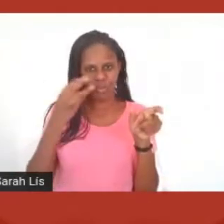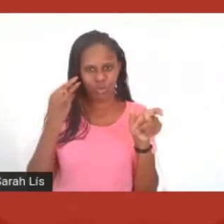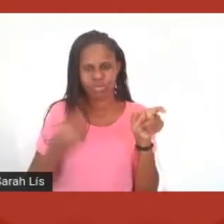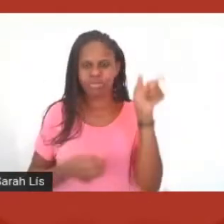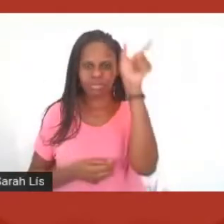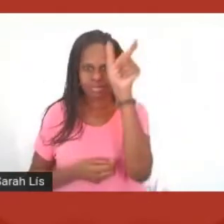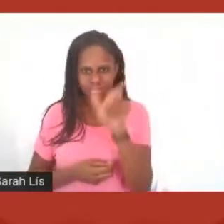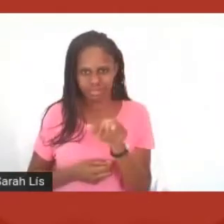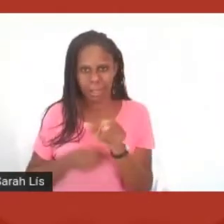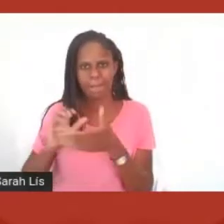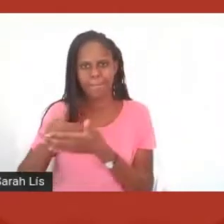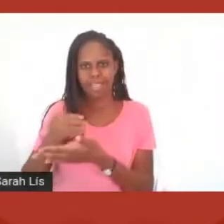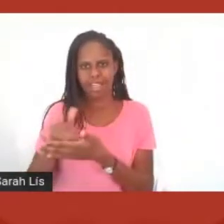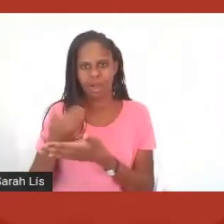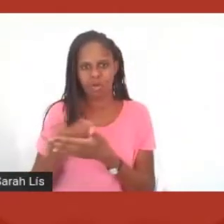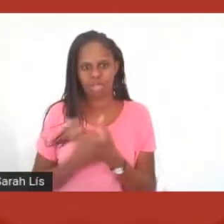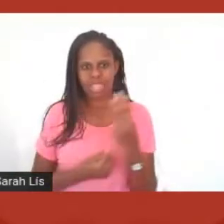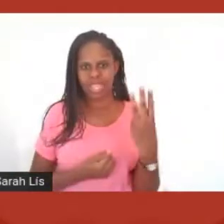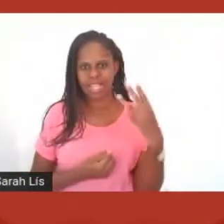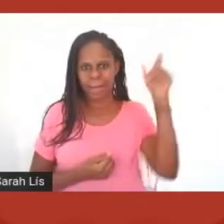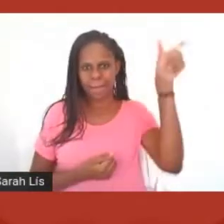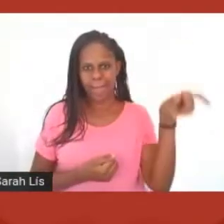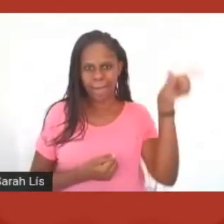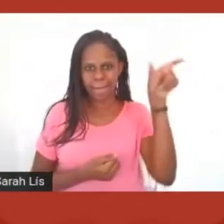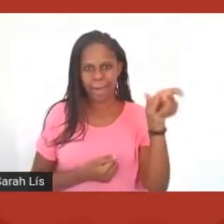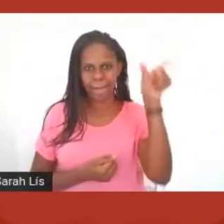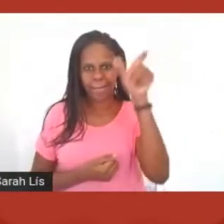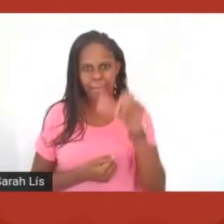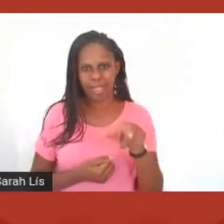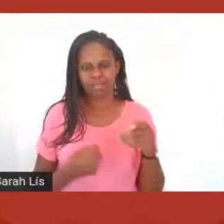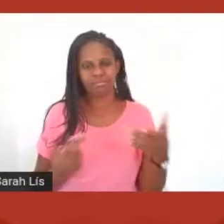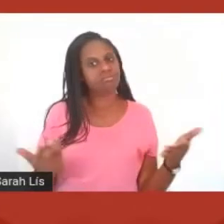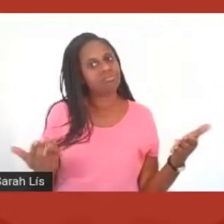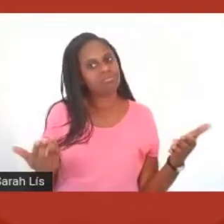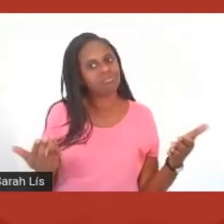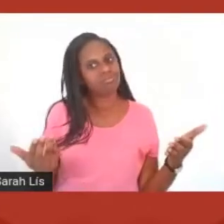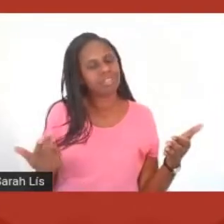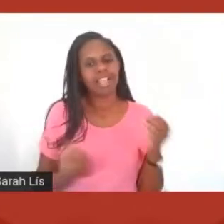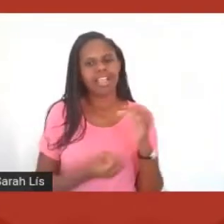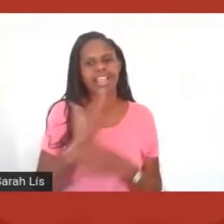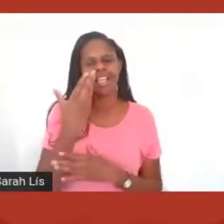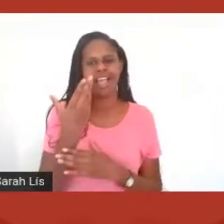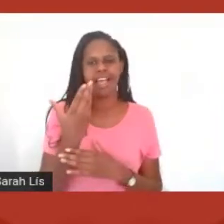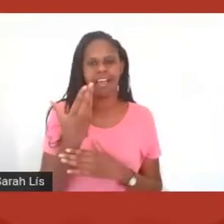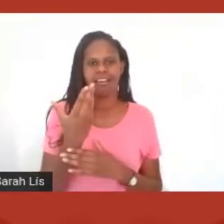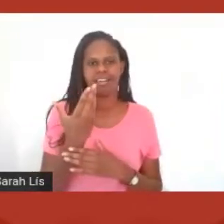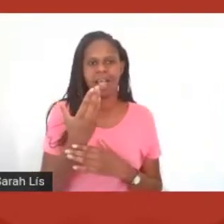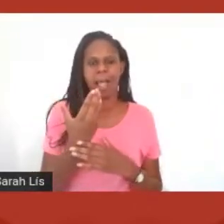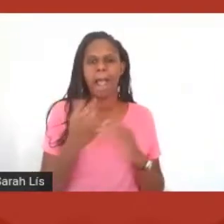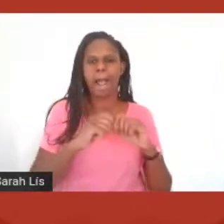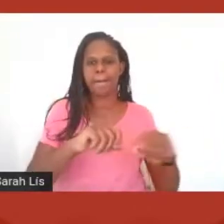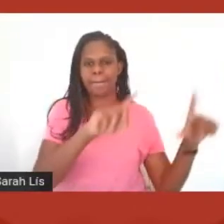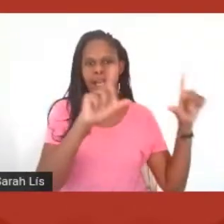Seria o caso de criar uma nova página de problema ou a gente parte lá para as hipóteses?